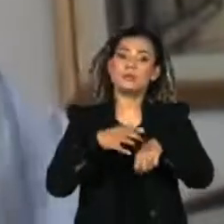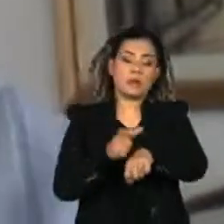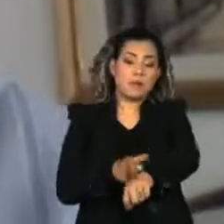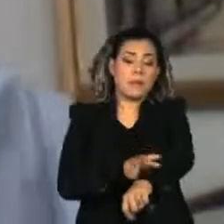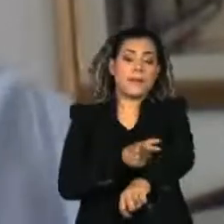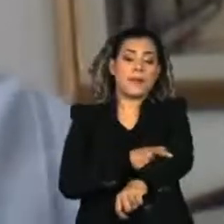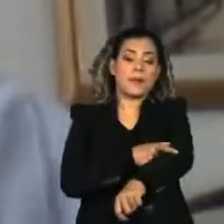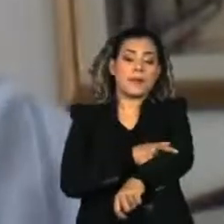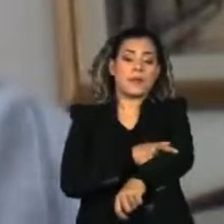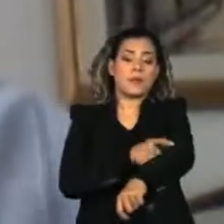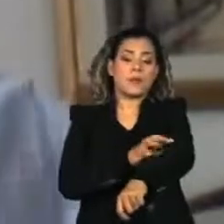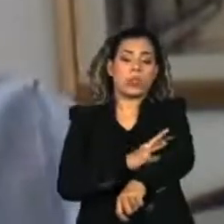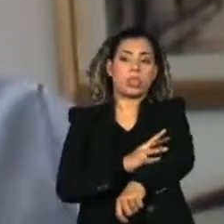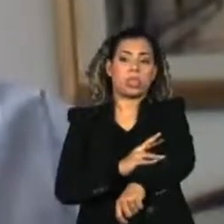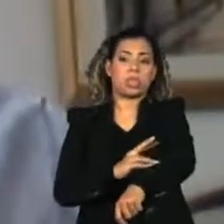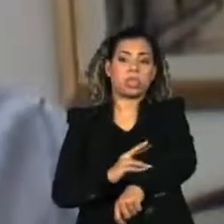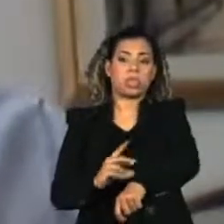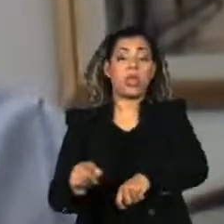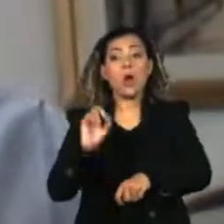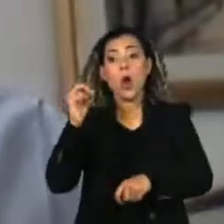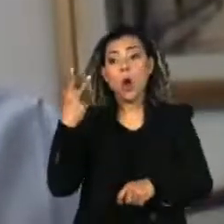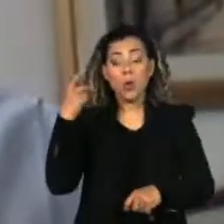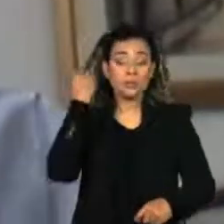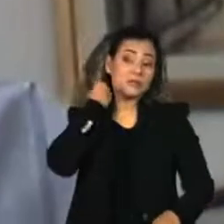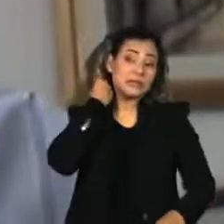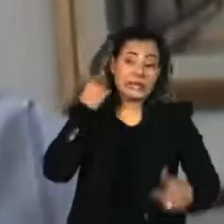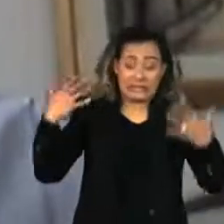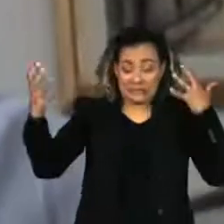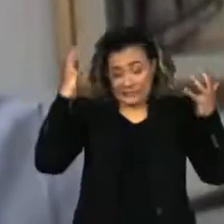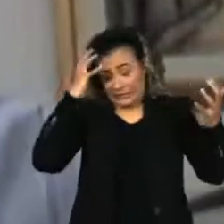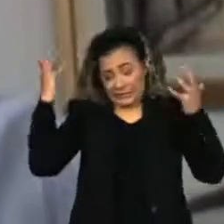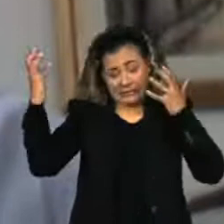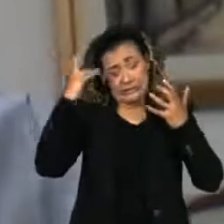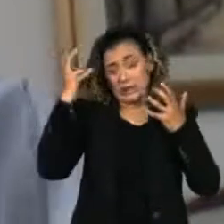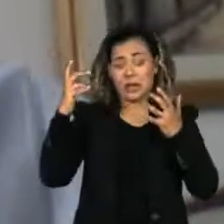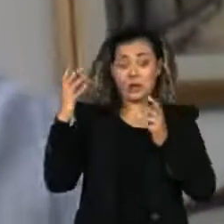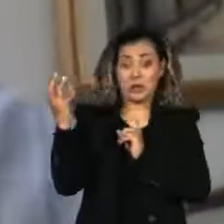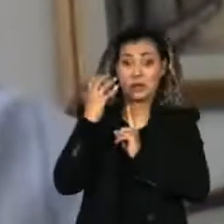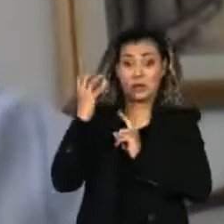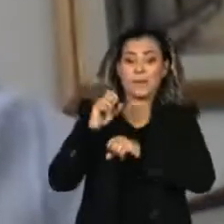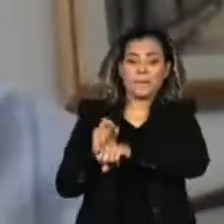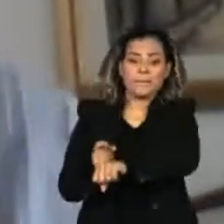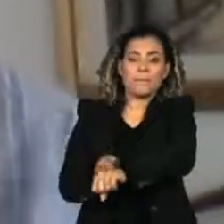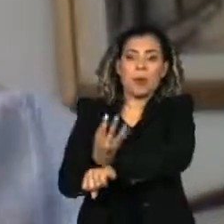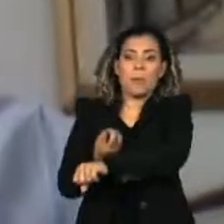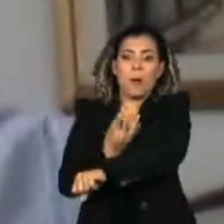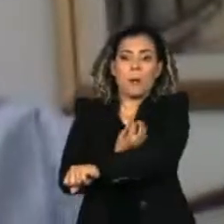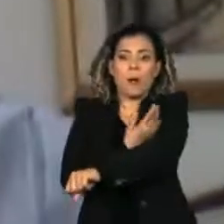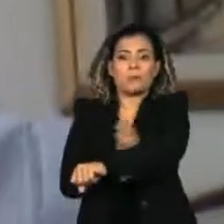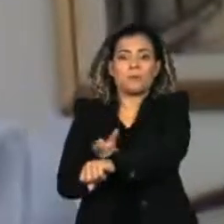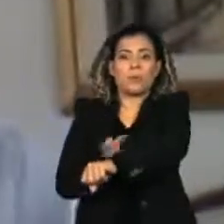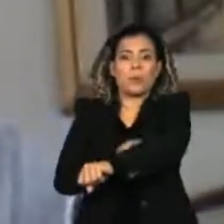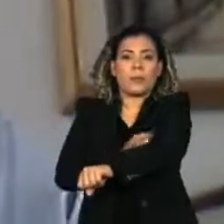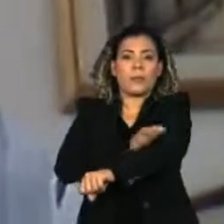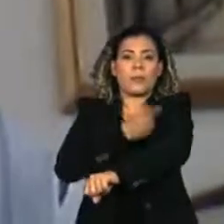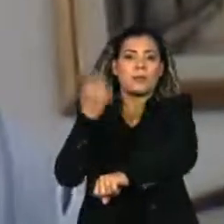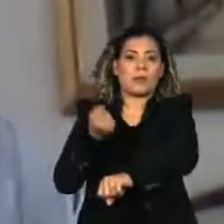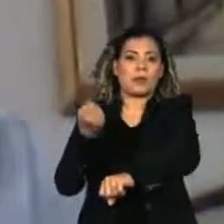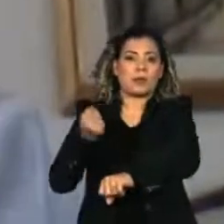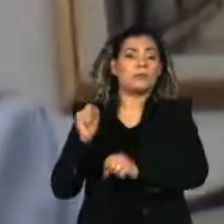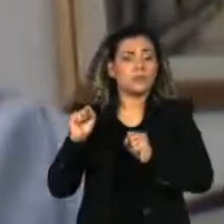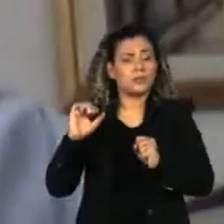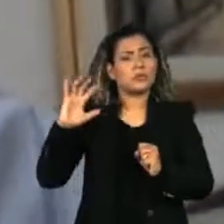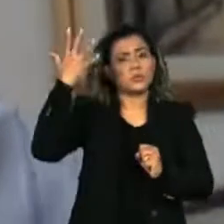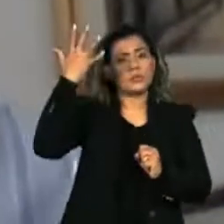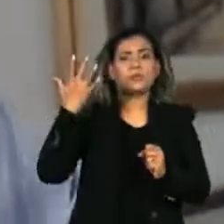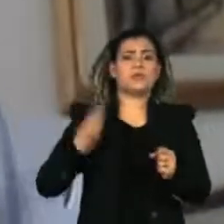O estresse pode dar o start no processo, dar início ao processo. E isso pode acontecer múltiplas vezes